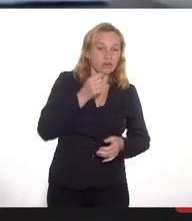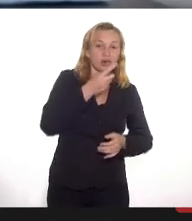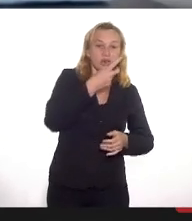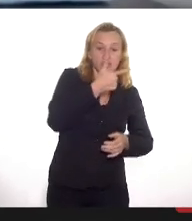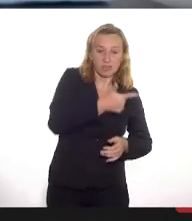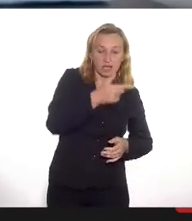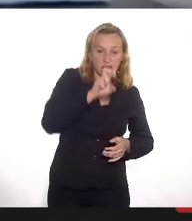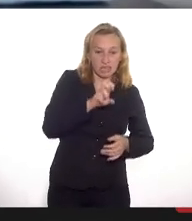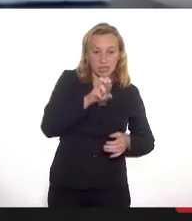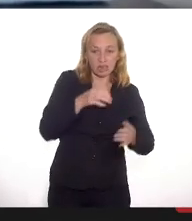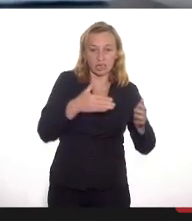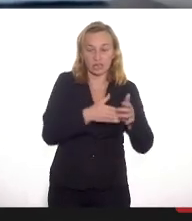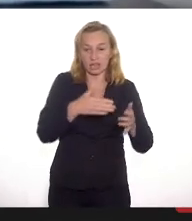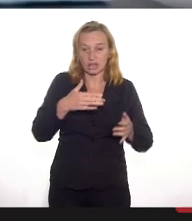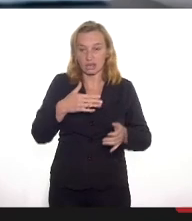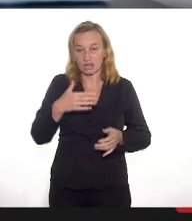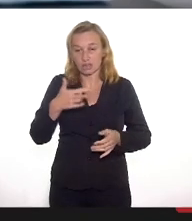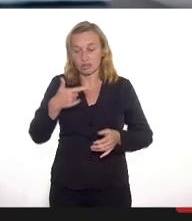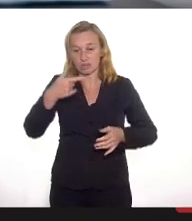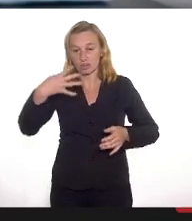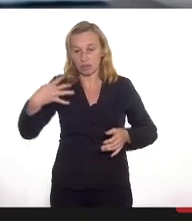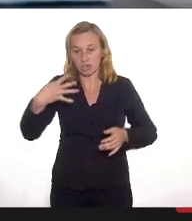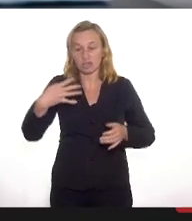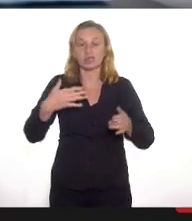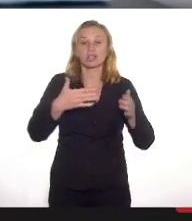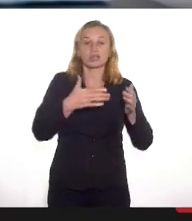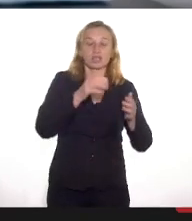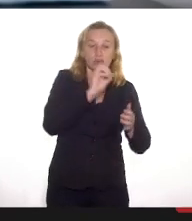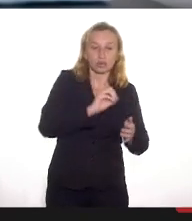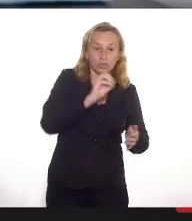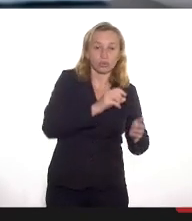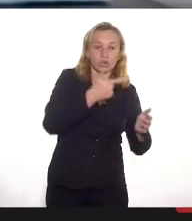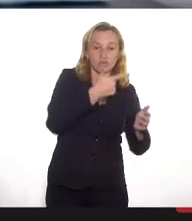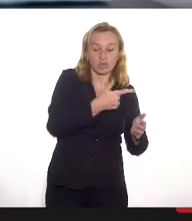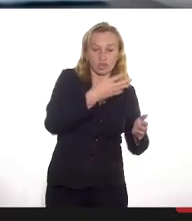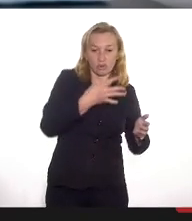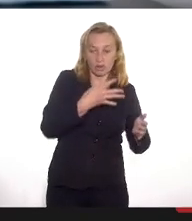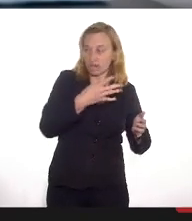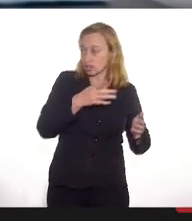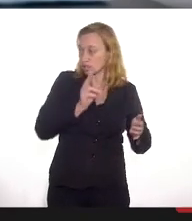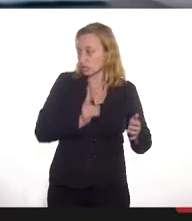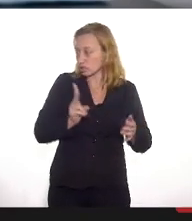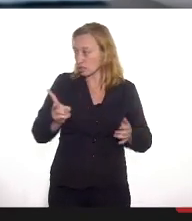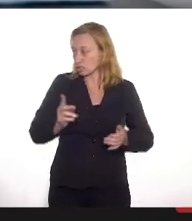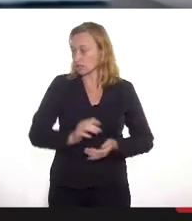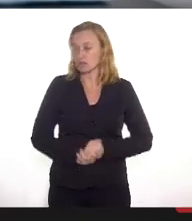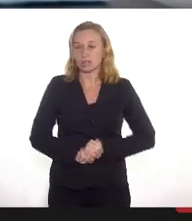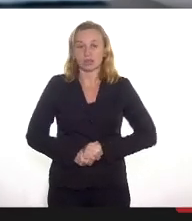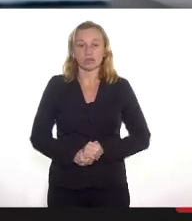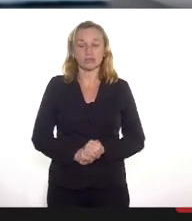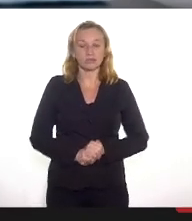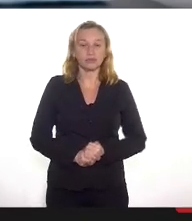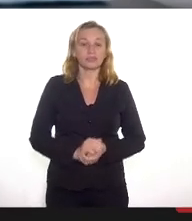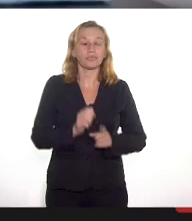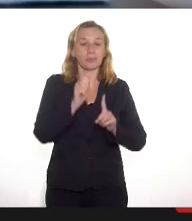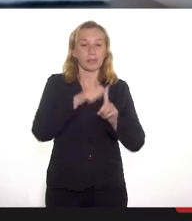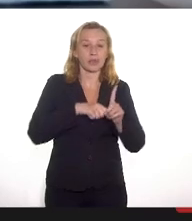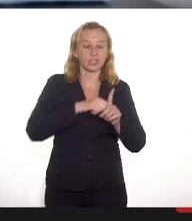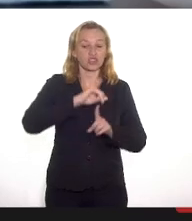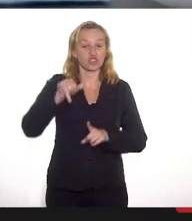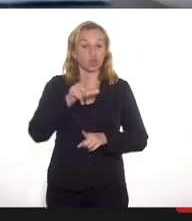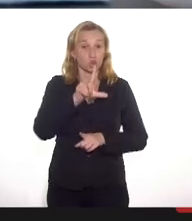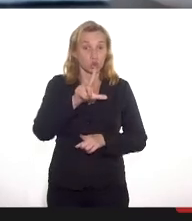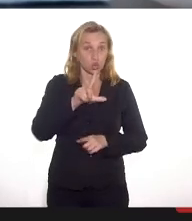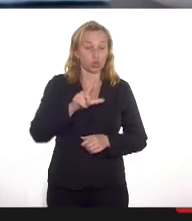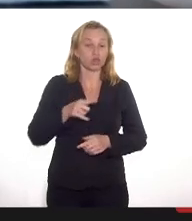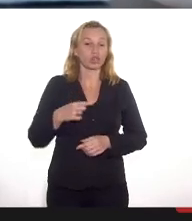34 anos em outubro de 18 a gente está com o ano vão conseguir Nossa previsão a partir do mês de Julho